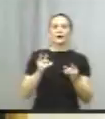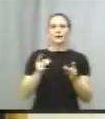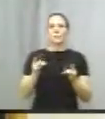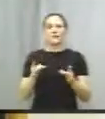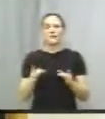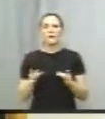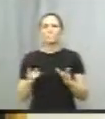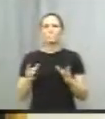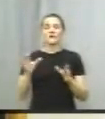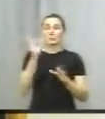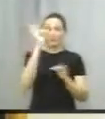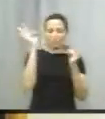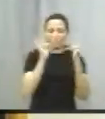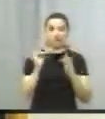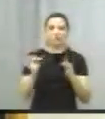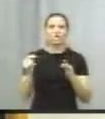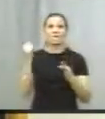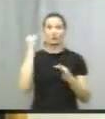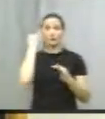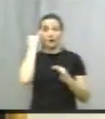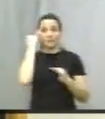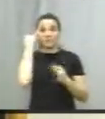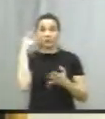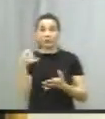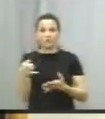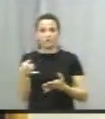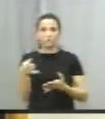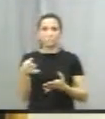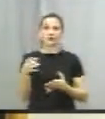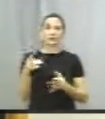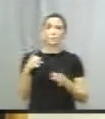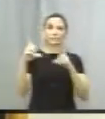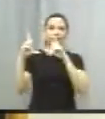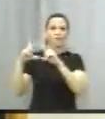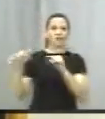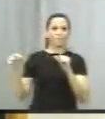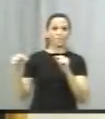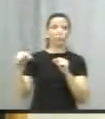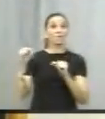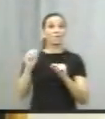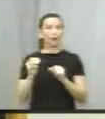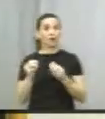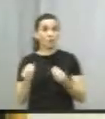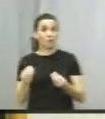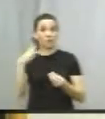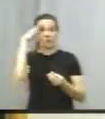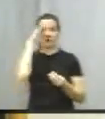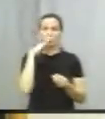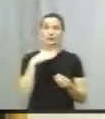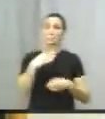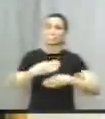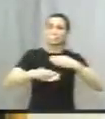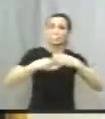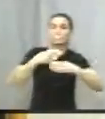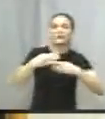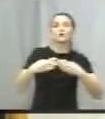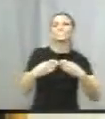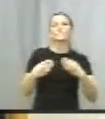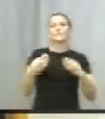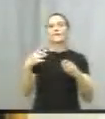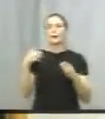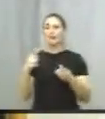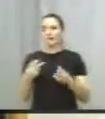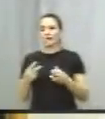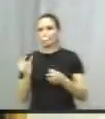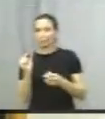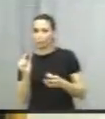lá na China essa tecnologia. Mas, como ele é brasileiro, ele quer desenvolver o produto e está discutindo, aqui no Brasil também, e